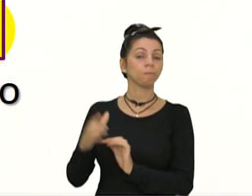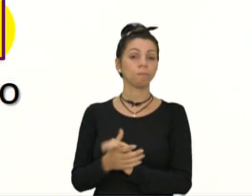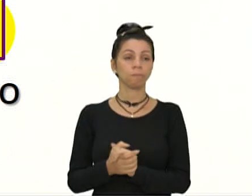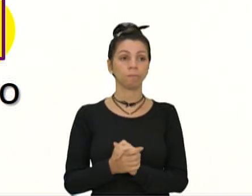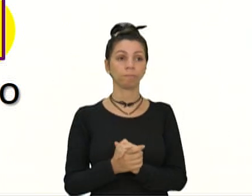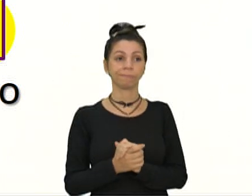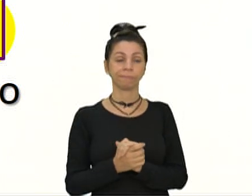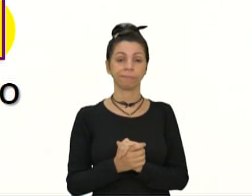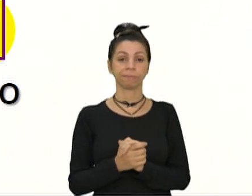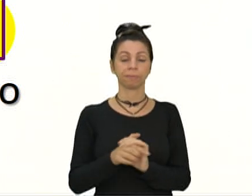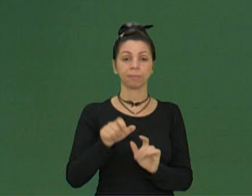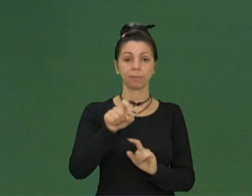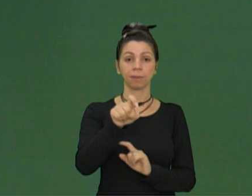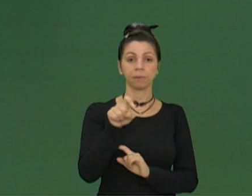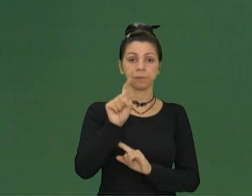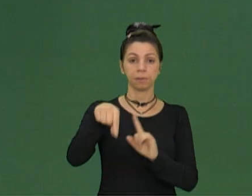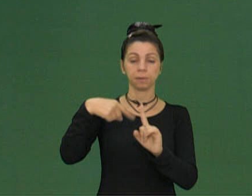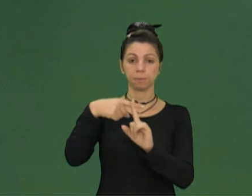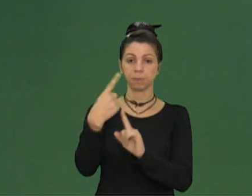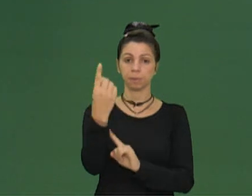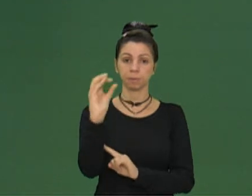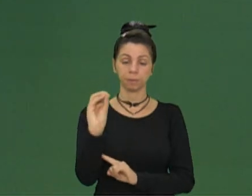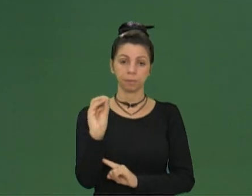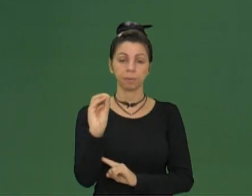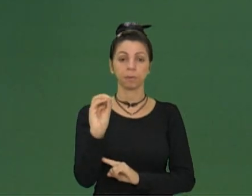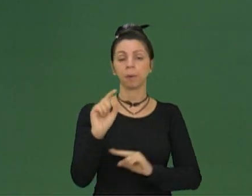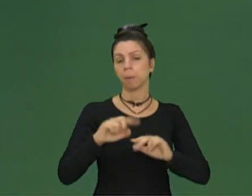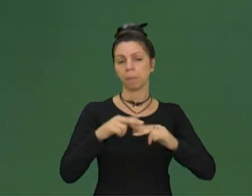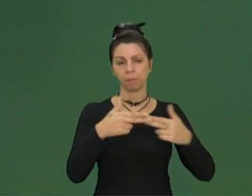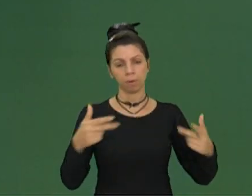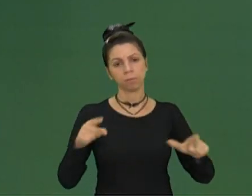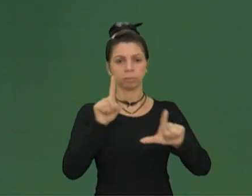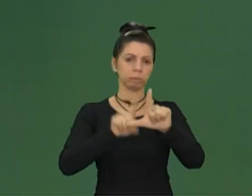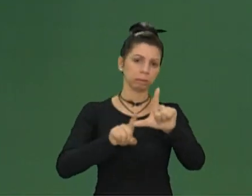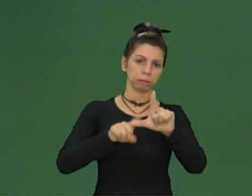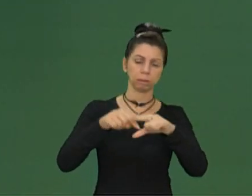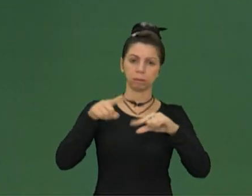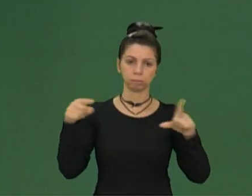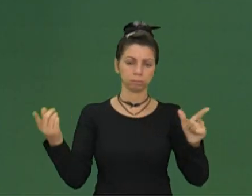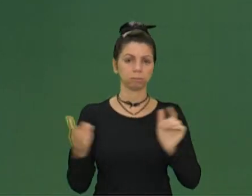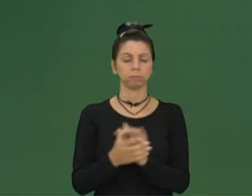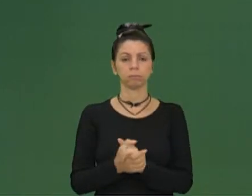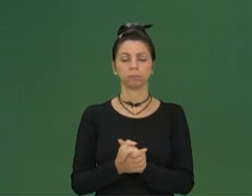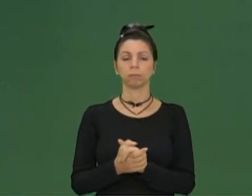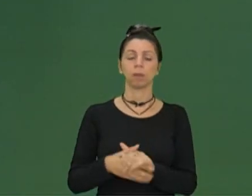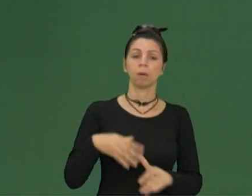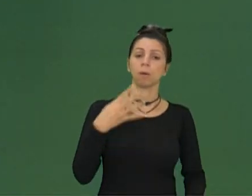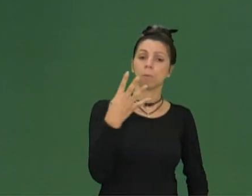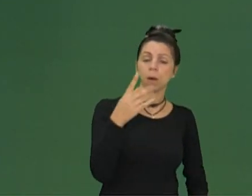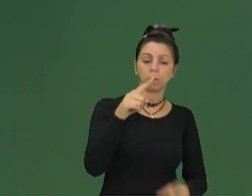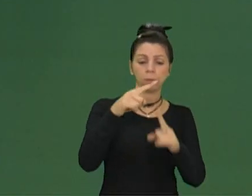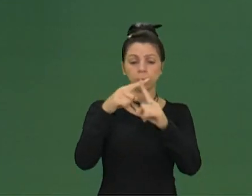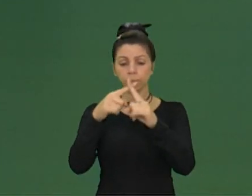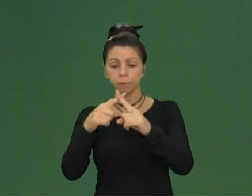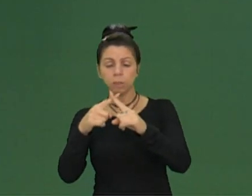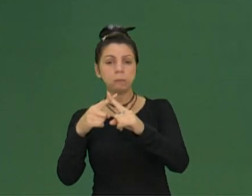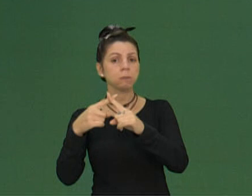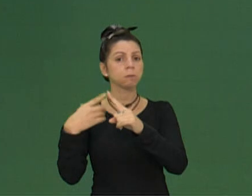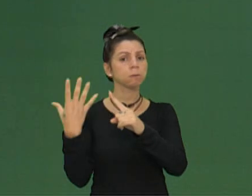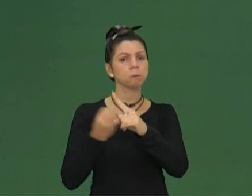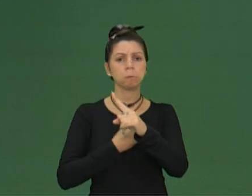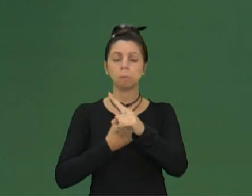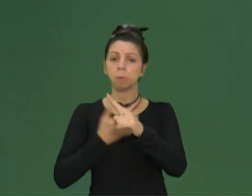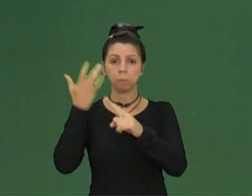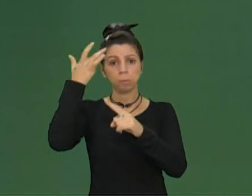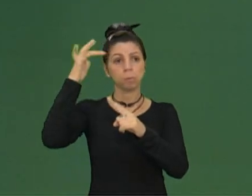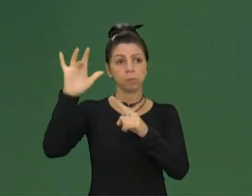mais 10 é um objeto ou uma variável, algo assim. 4 vezes alguma coisa mais 6 igual a 6